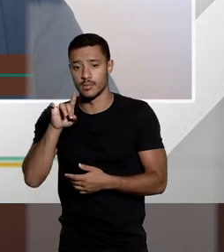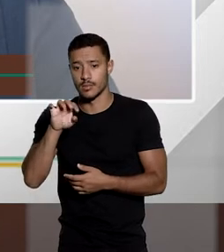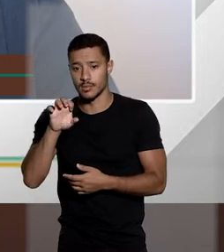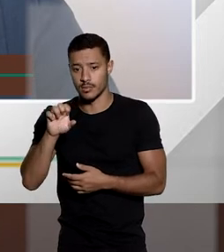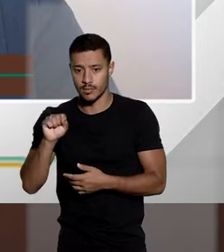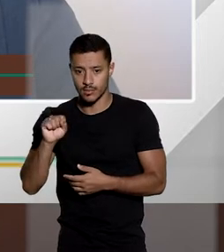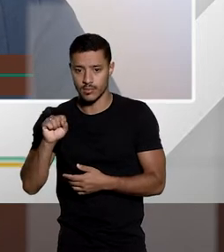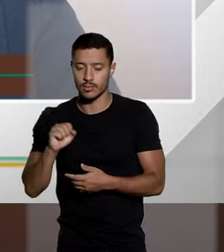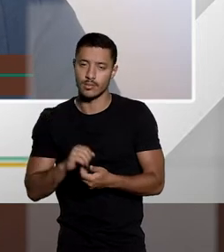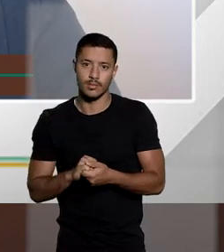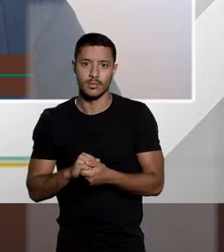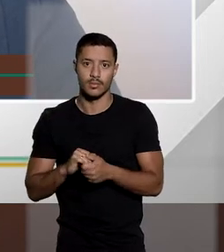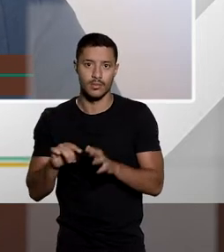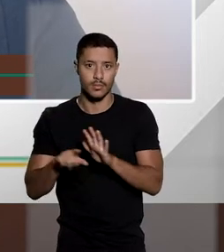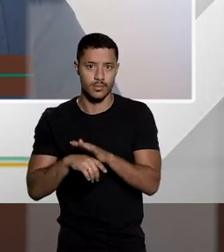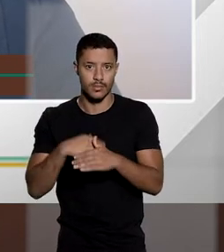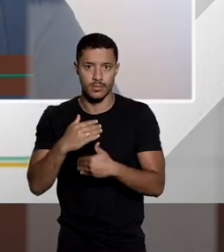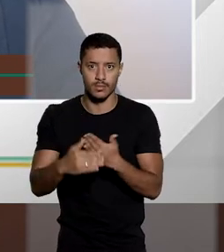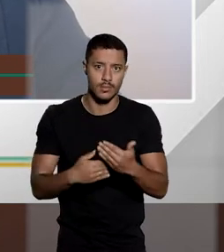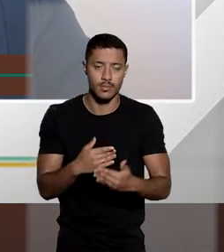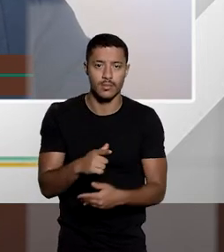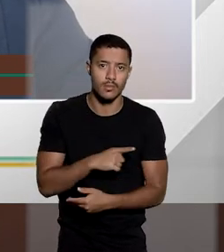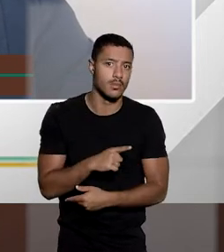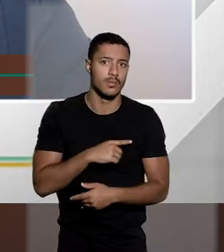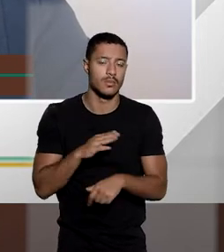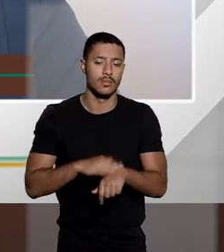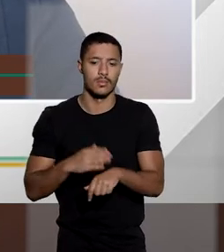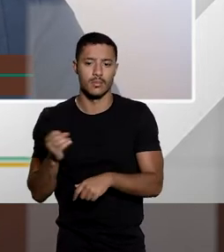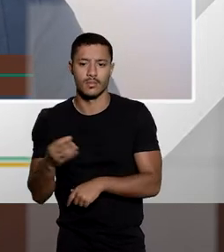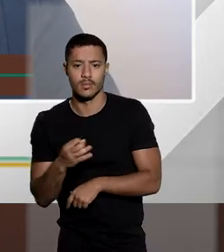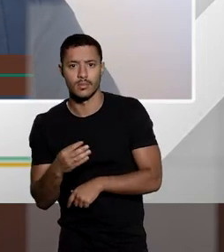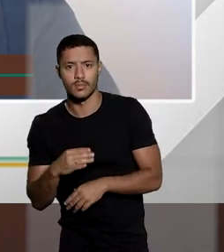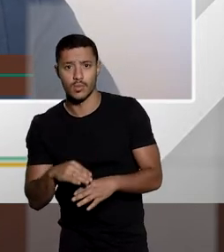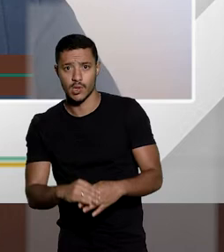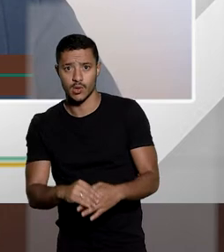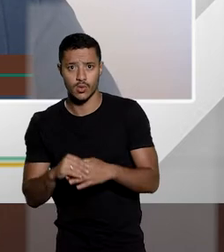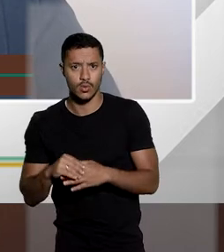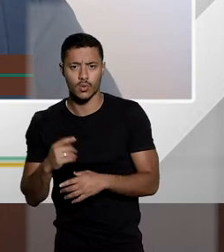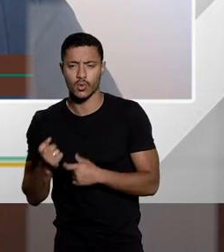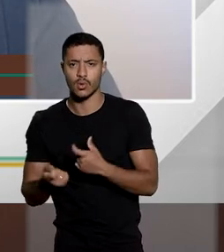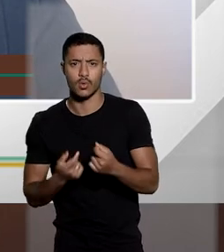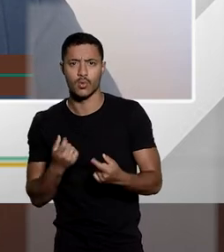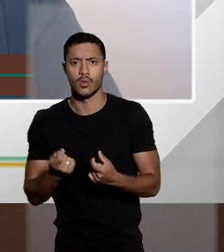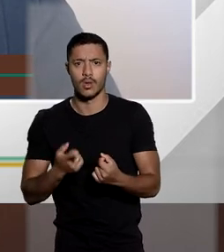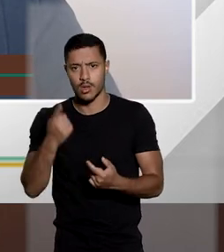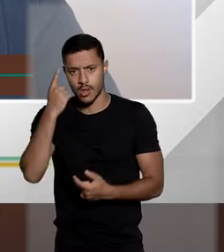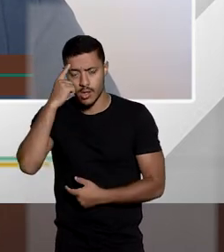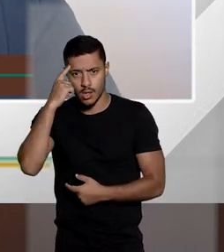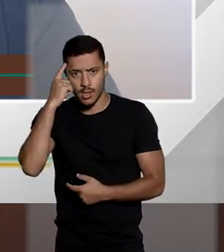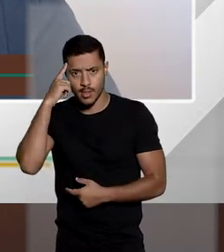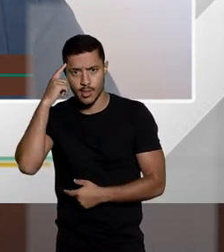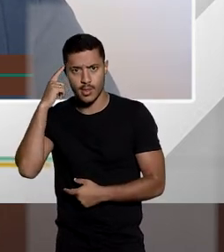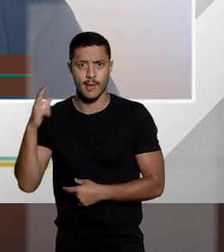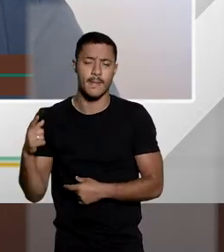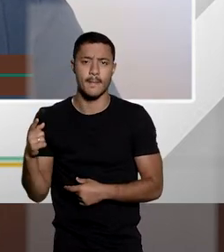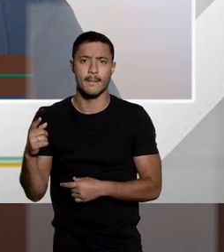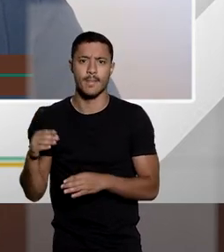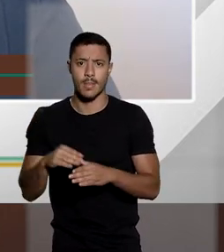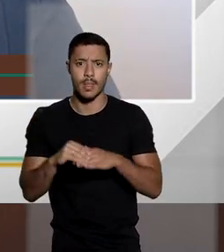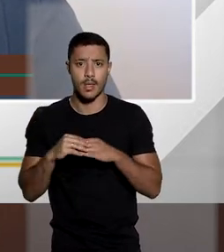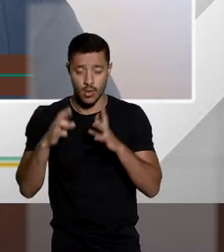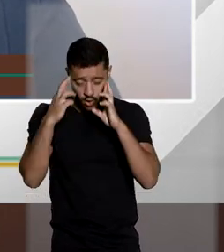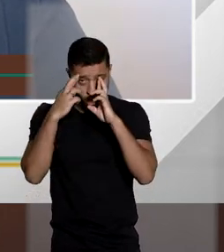Lei de Introdução às Normas, com a alteração que houve mais recente, trouxe alguns aspectos do prisma de trazer